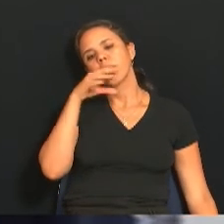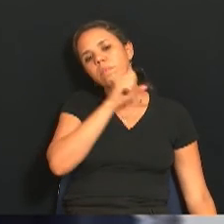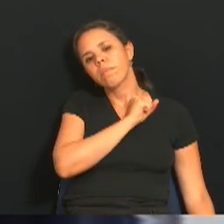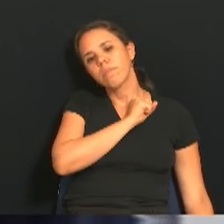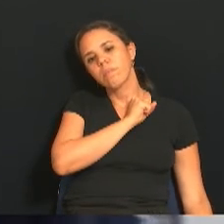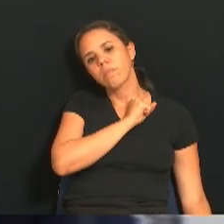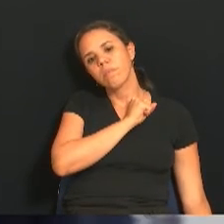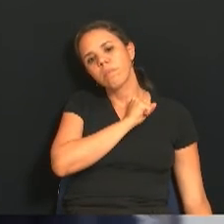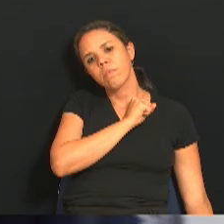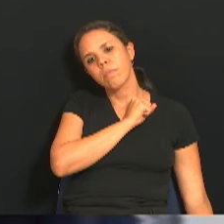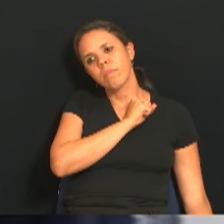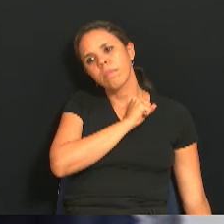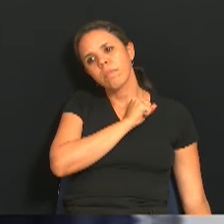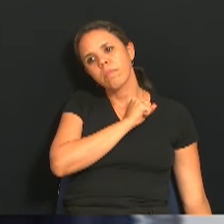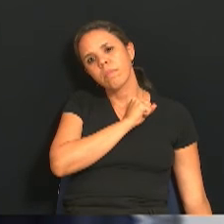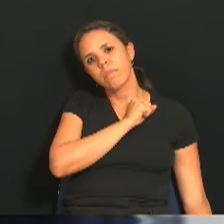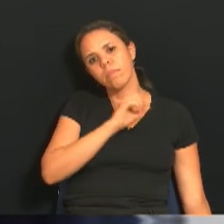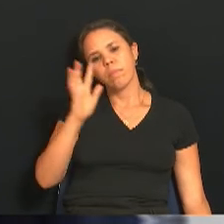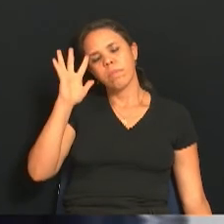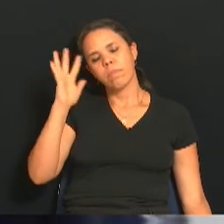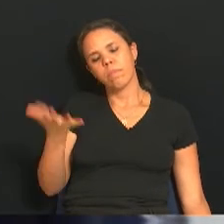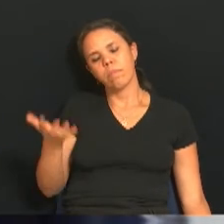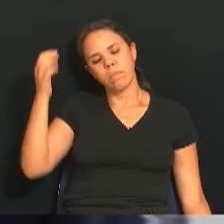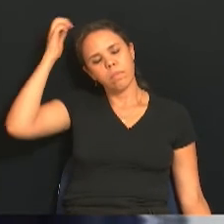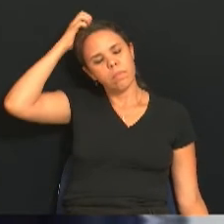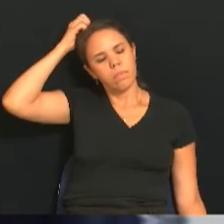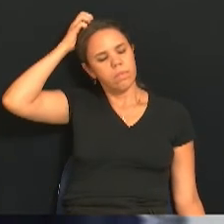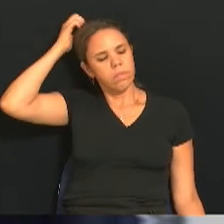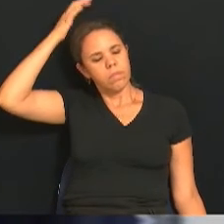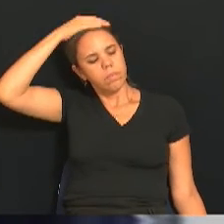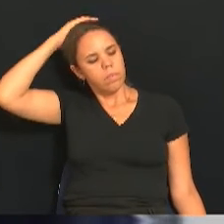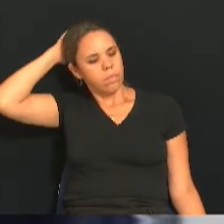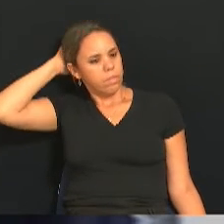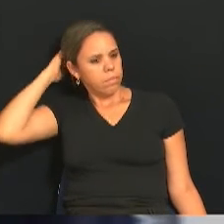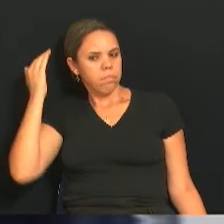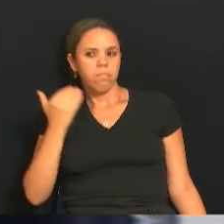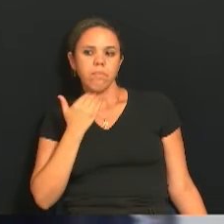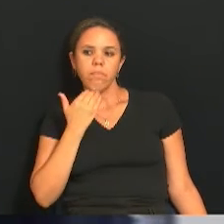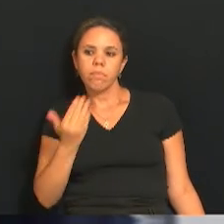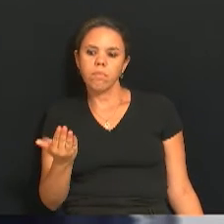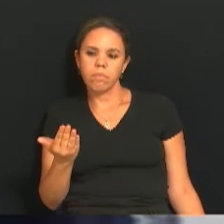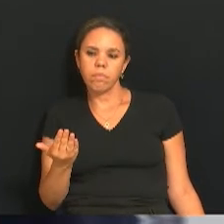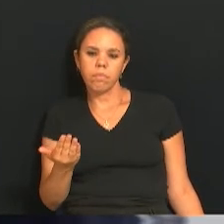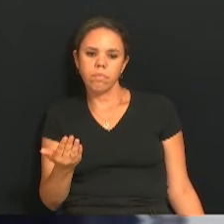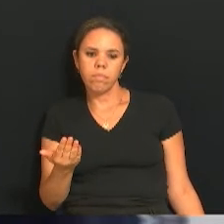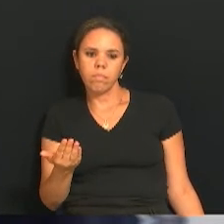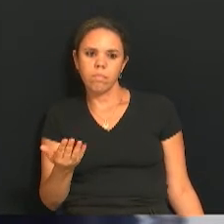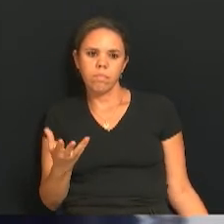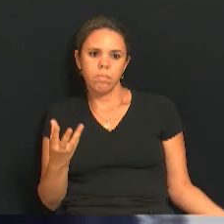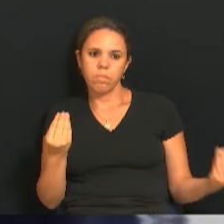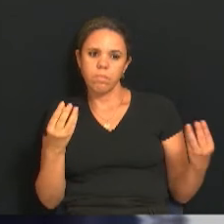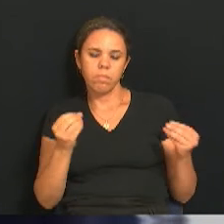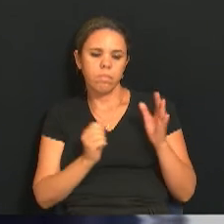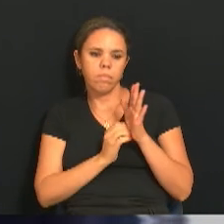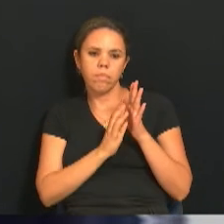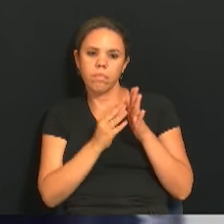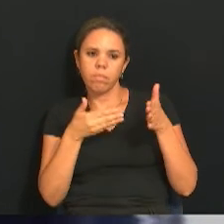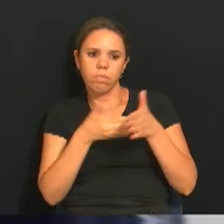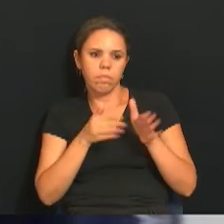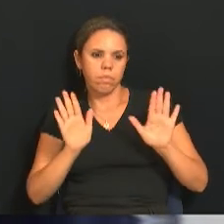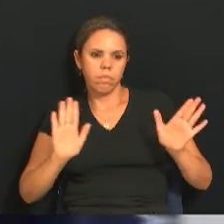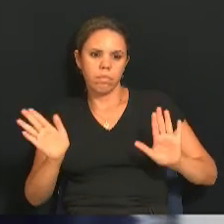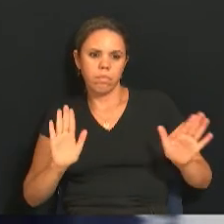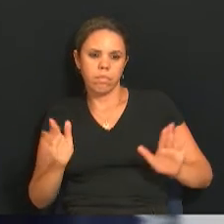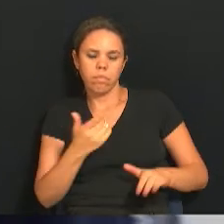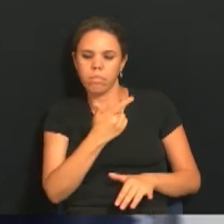e que busque dar essas soluções. Não adianta ficar com muita burocracia e não